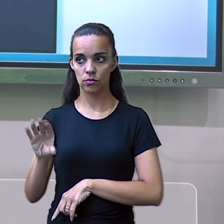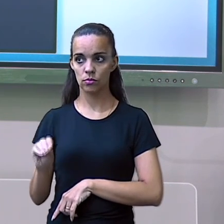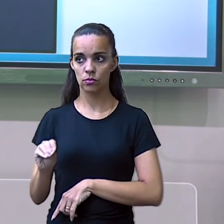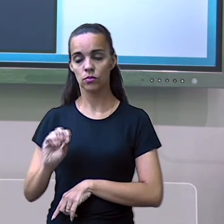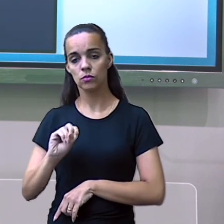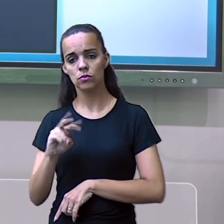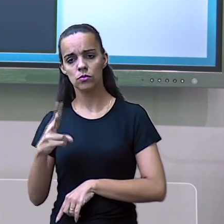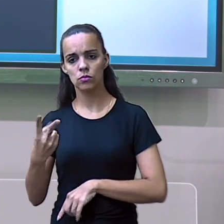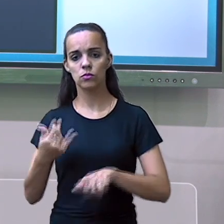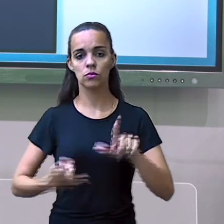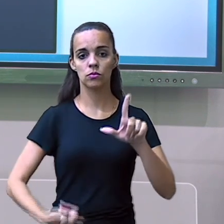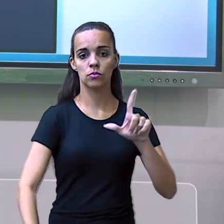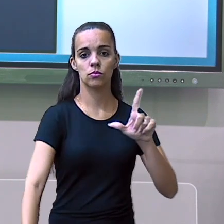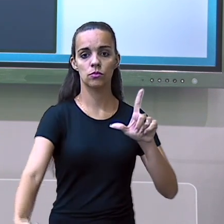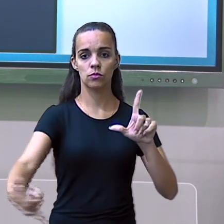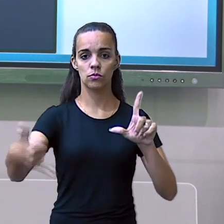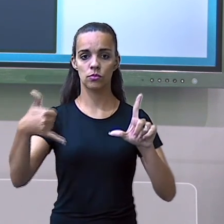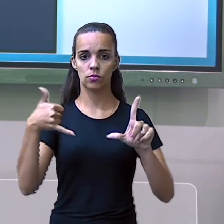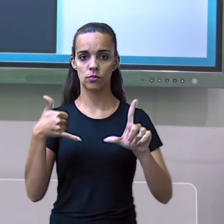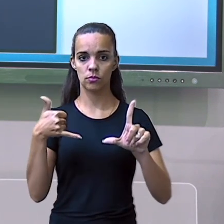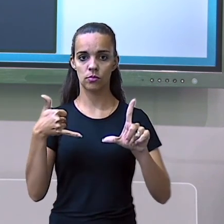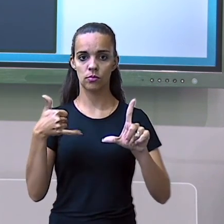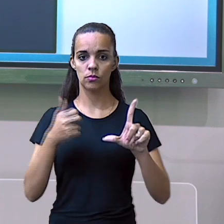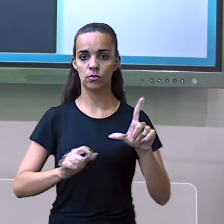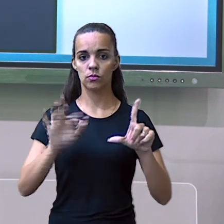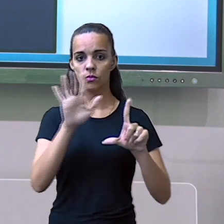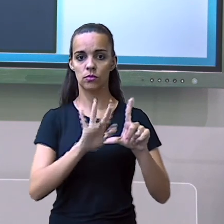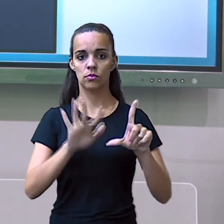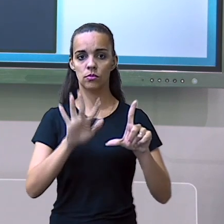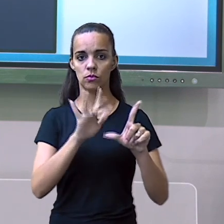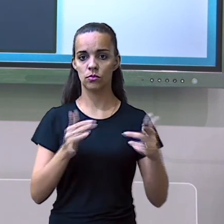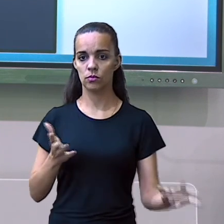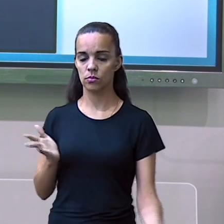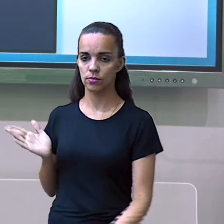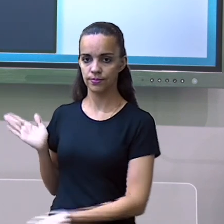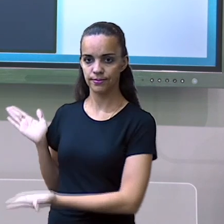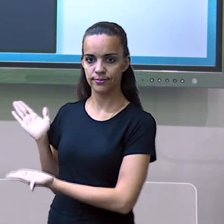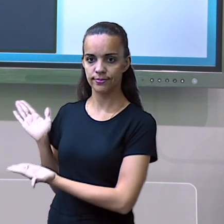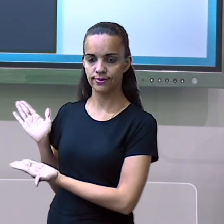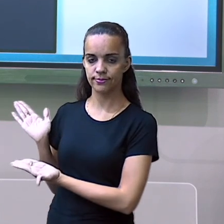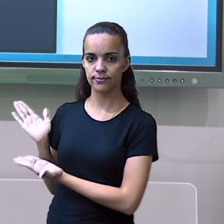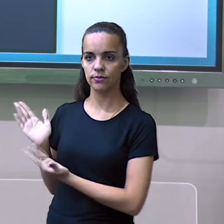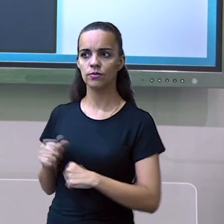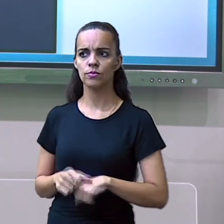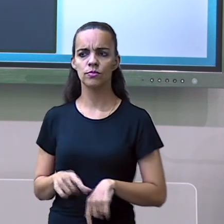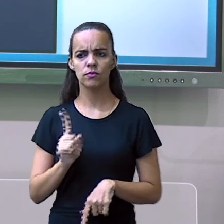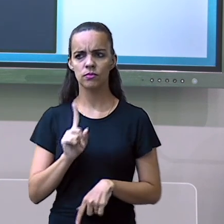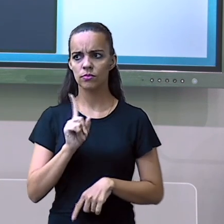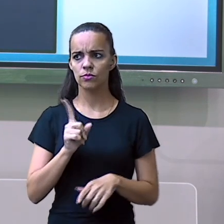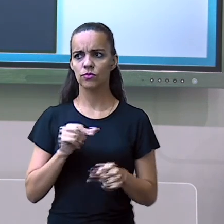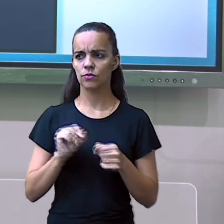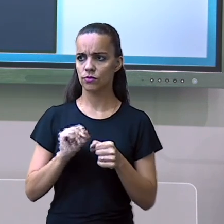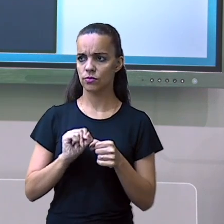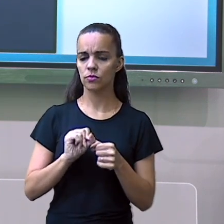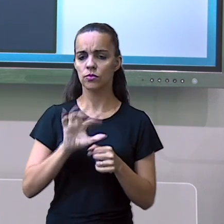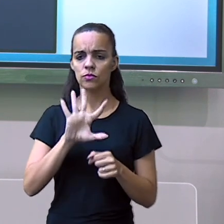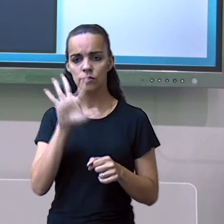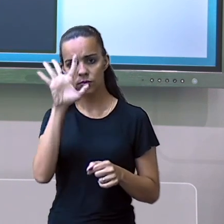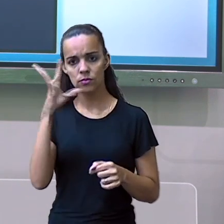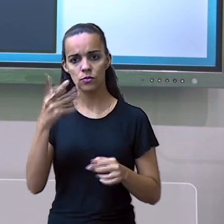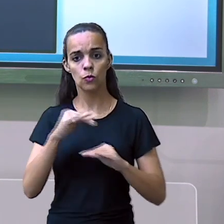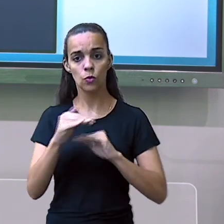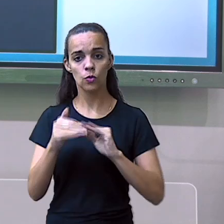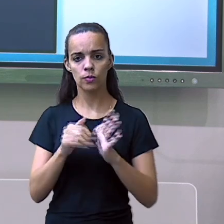smedgv.com/aluno ou aponte a câmera do seu celular para o QR Code no canto da tela. Não deixem de realizar